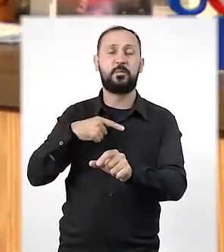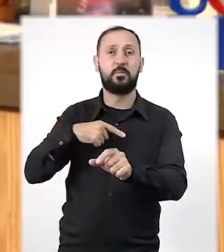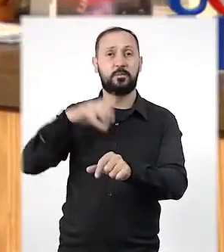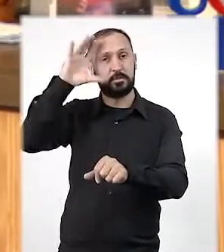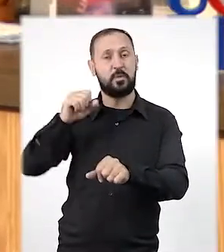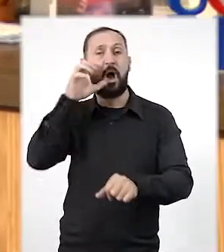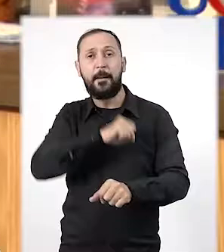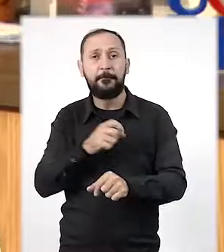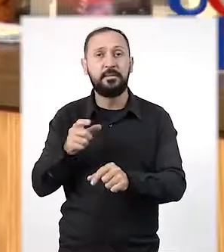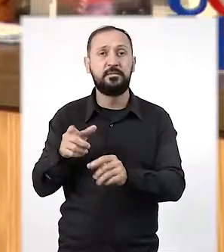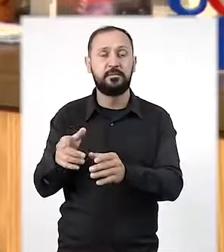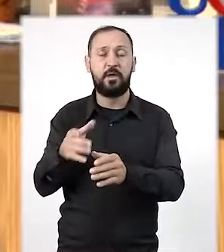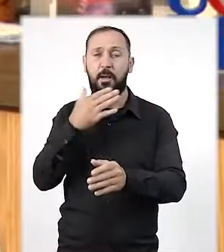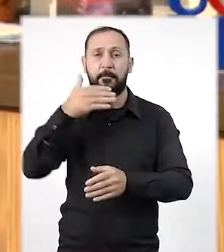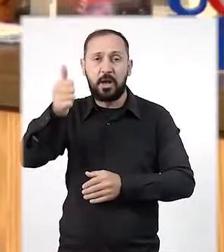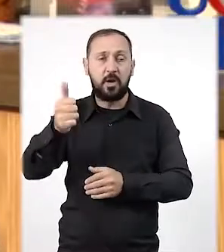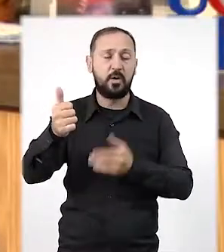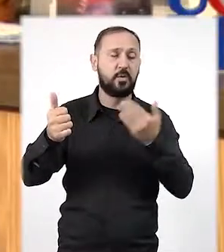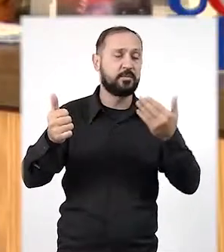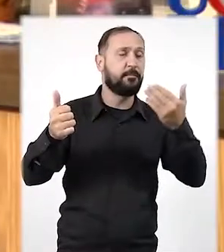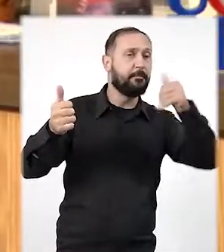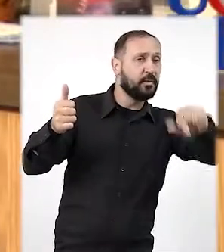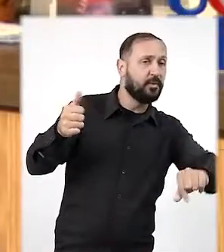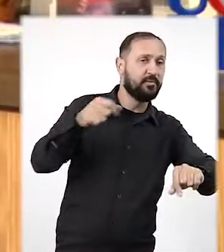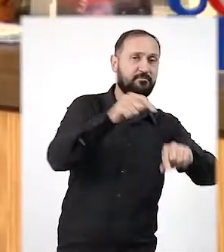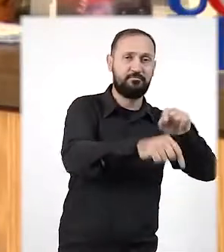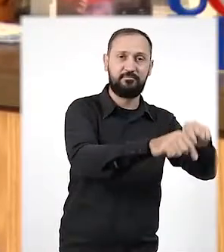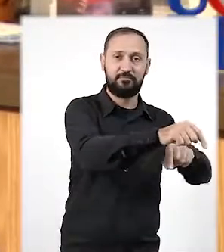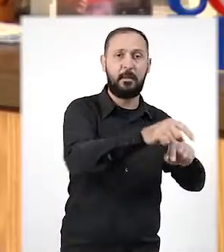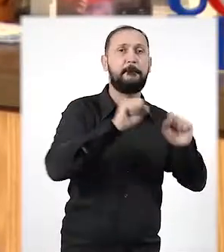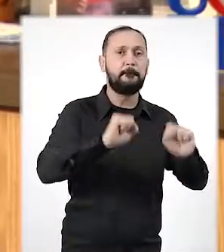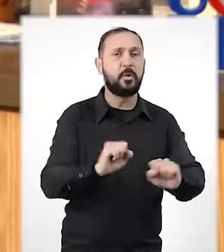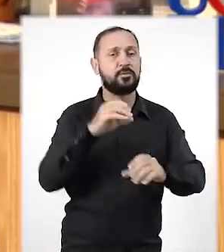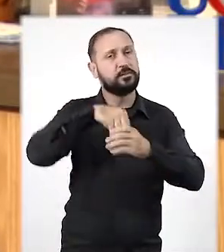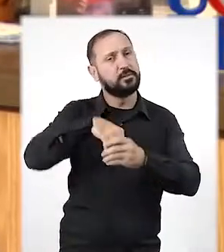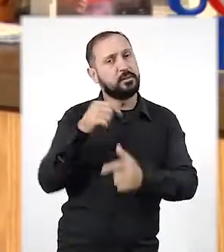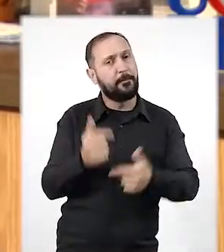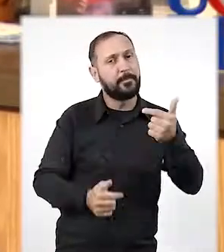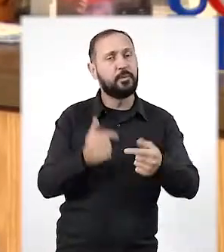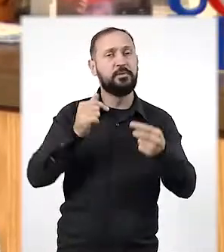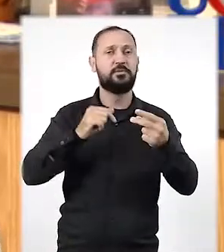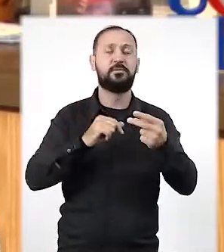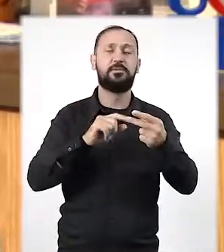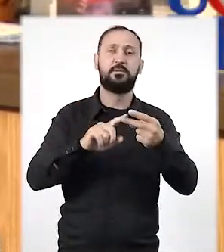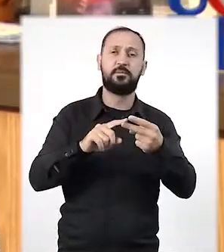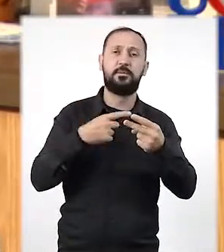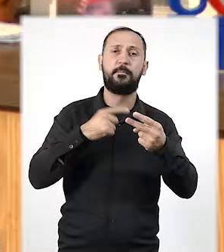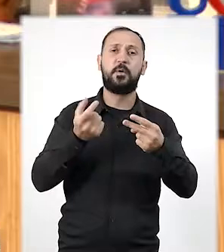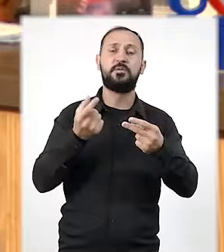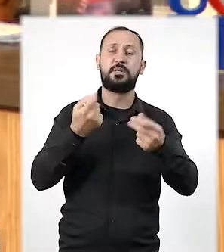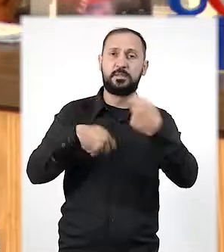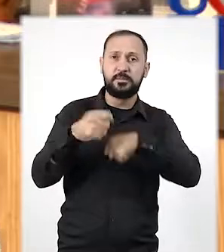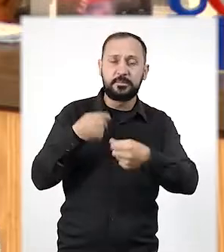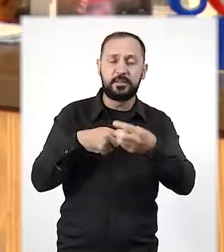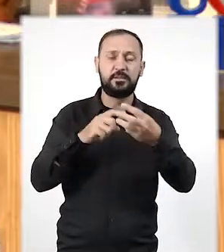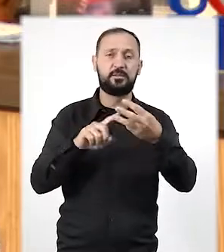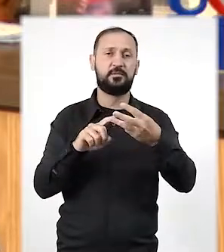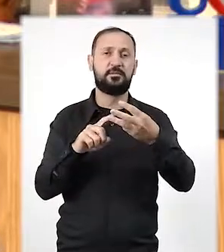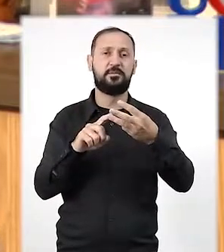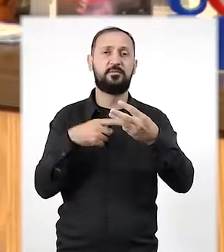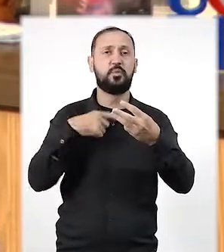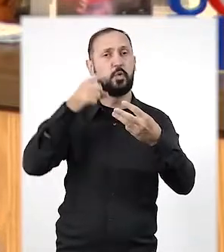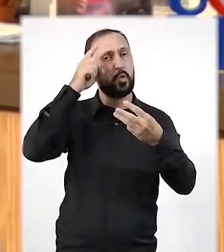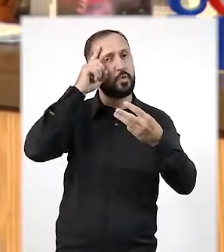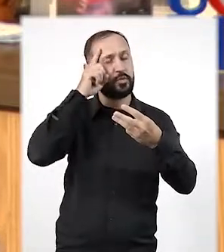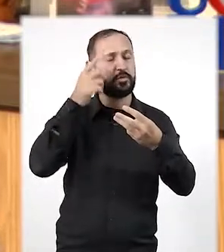com decisões mais rápidas, outras melhores, outras piores. Isso pode ser no campo da política, no campo da administração,